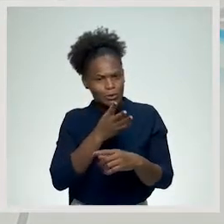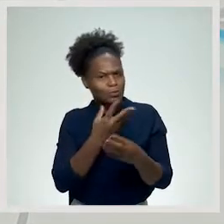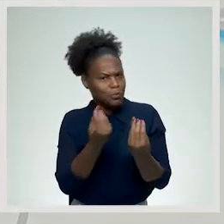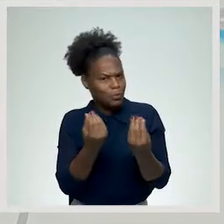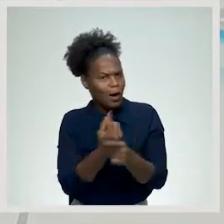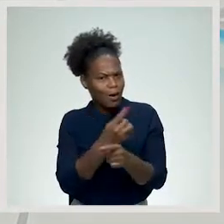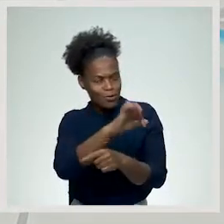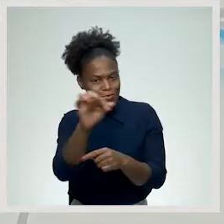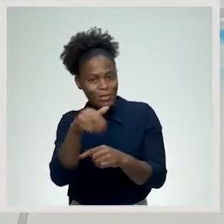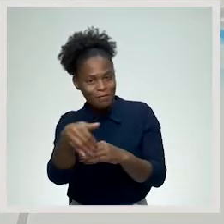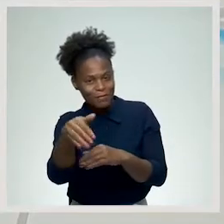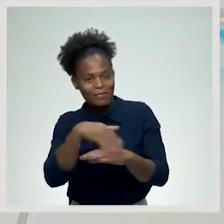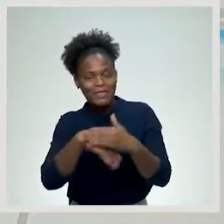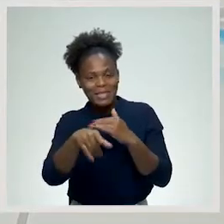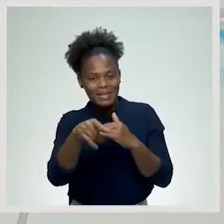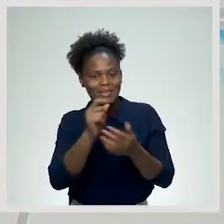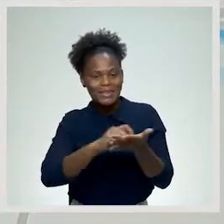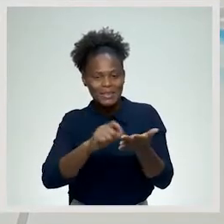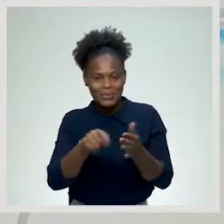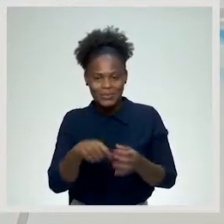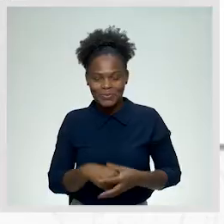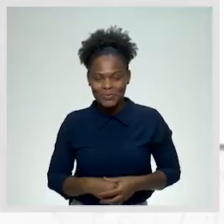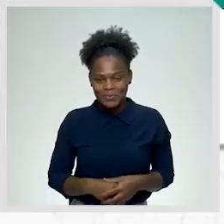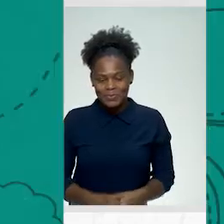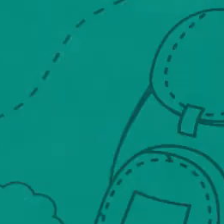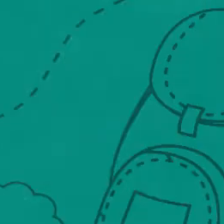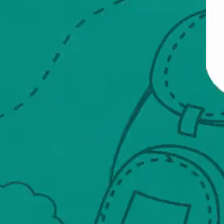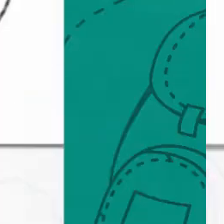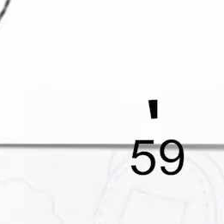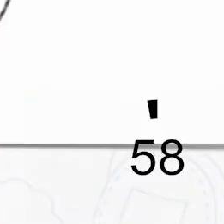que vocês vão fazer nesse exercício.